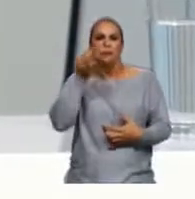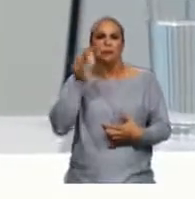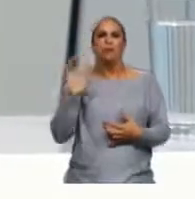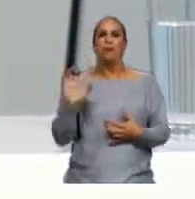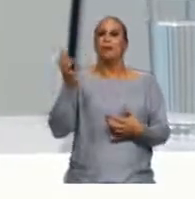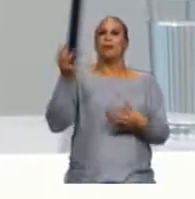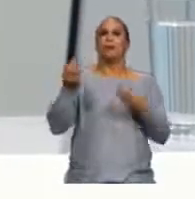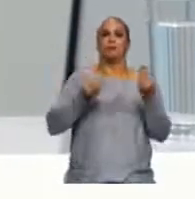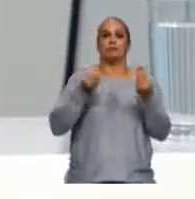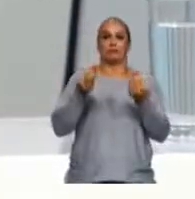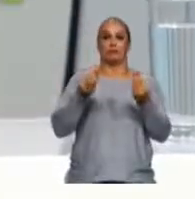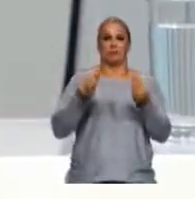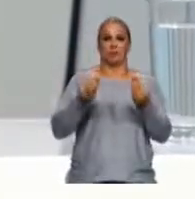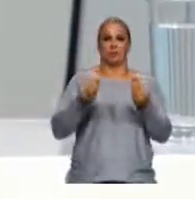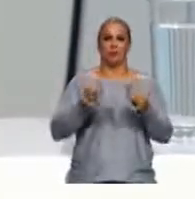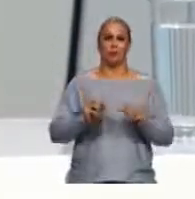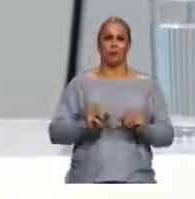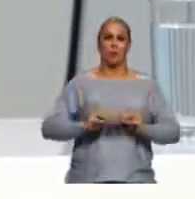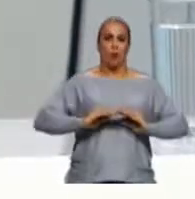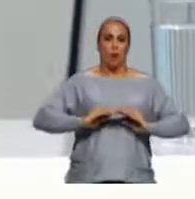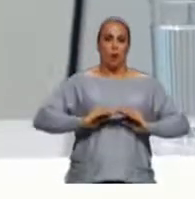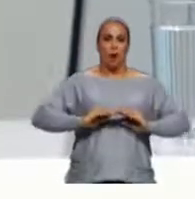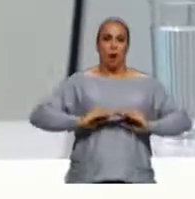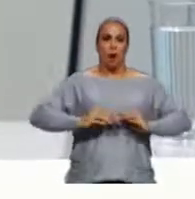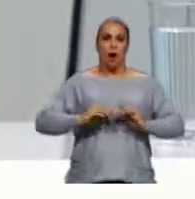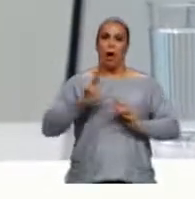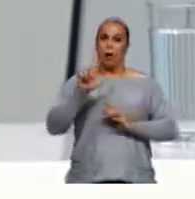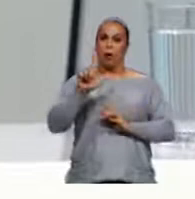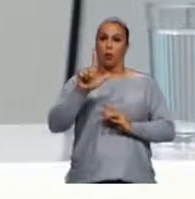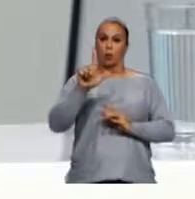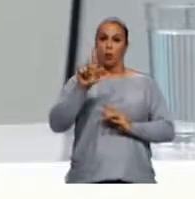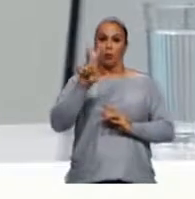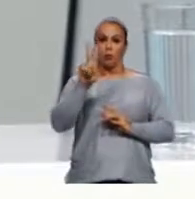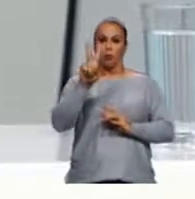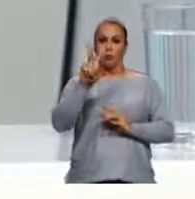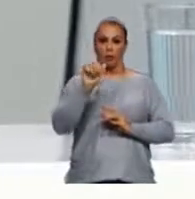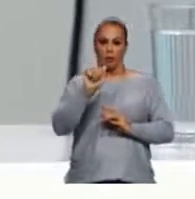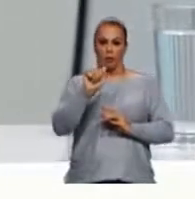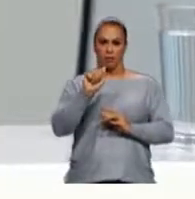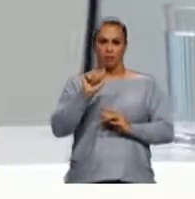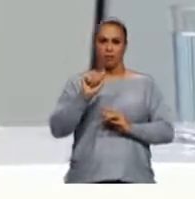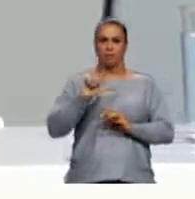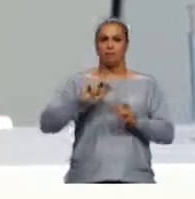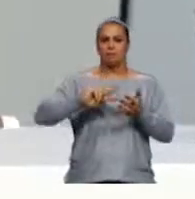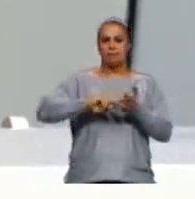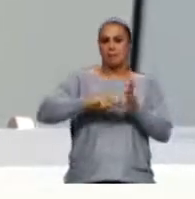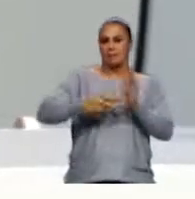O diafragma, essa luva, ela funciona como diafragma. Essa